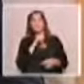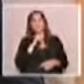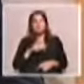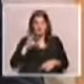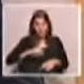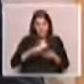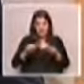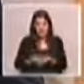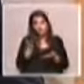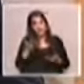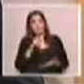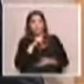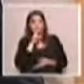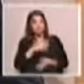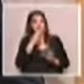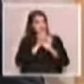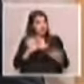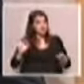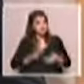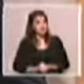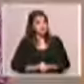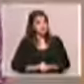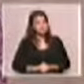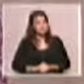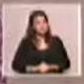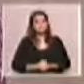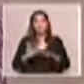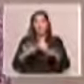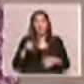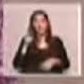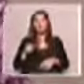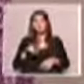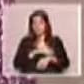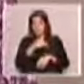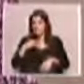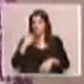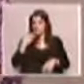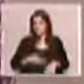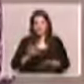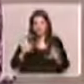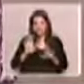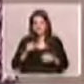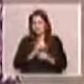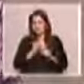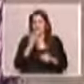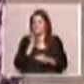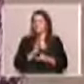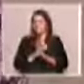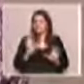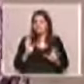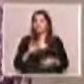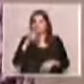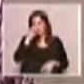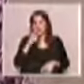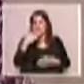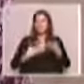oportunidade de que teve de excelência. E agora, isto é para os nutricionistas ficarem em pânico, isto é mesmo só para festa. Nós, se bem se lembra, semana